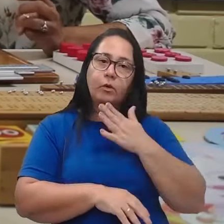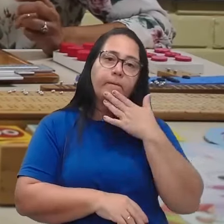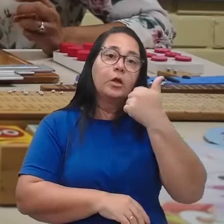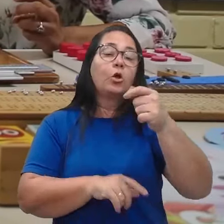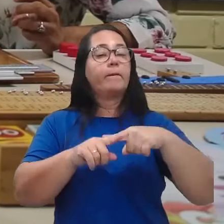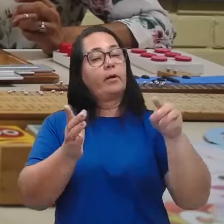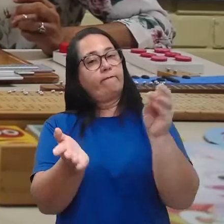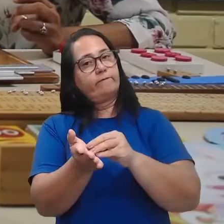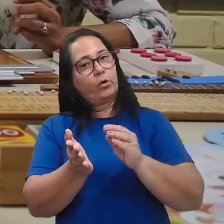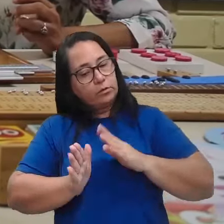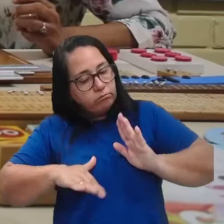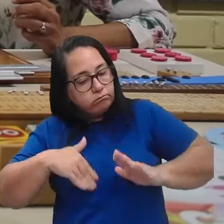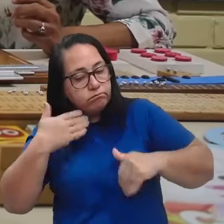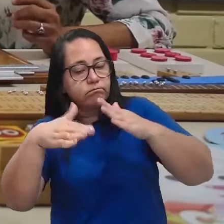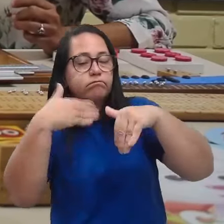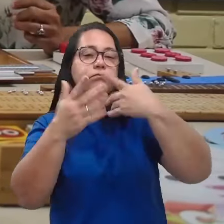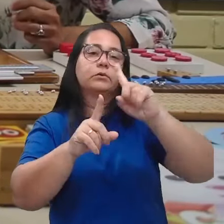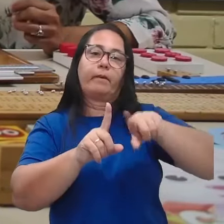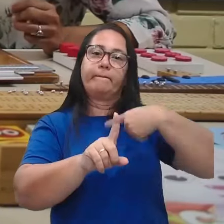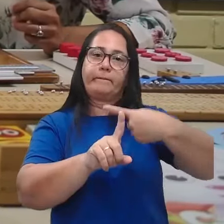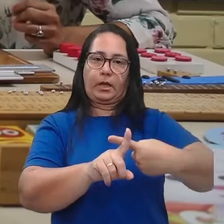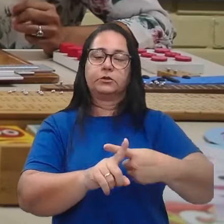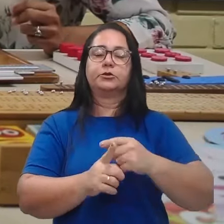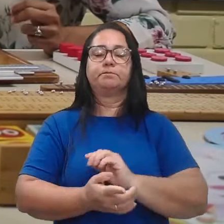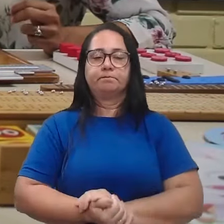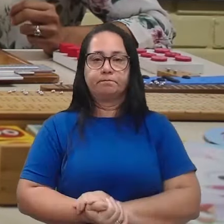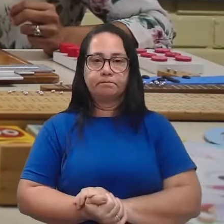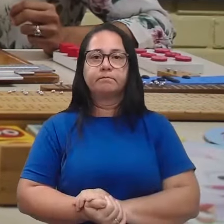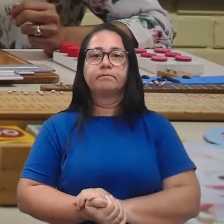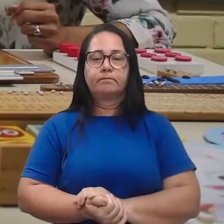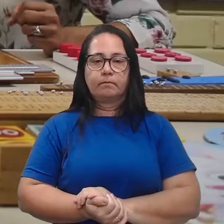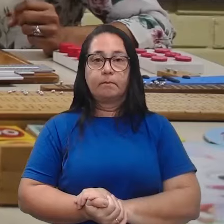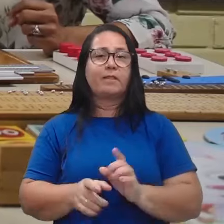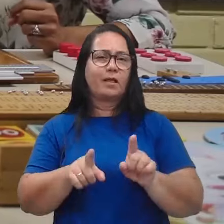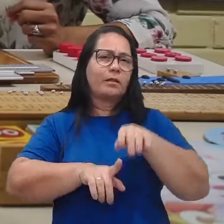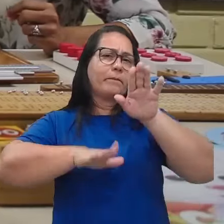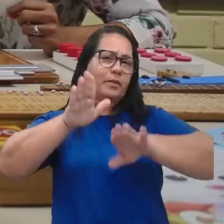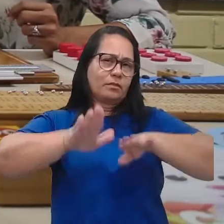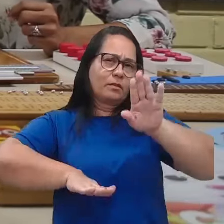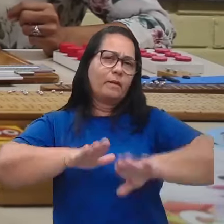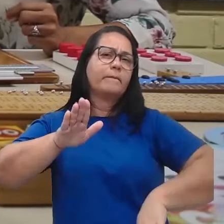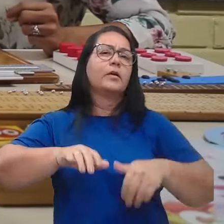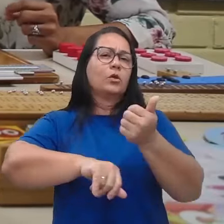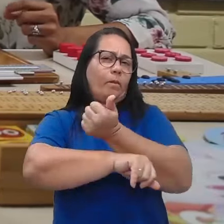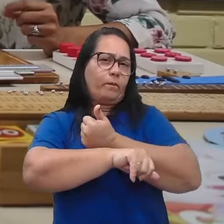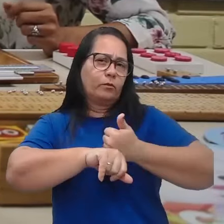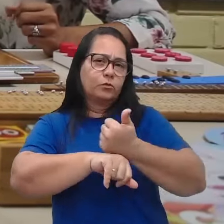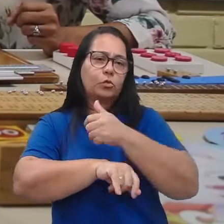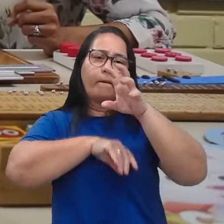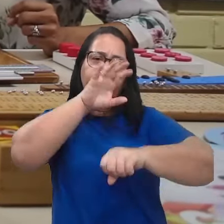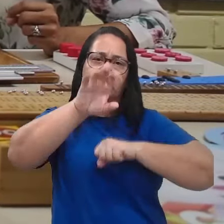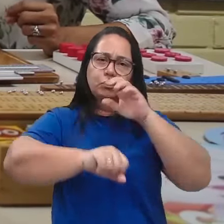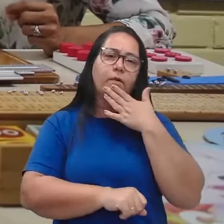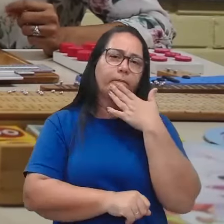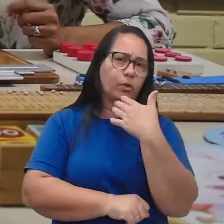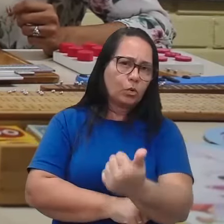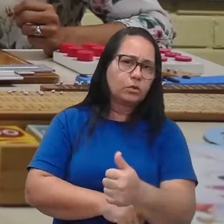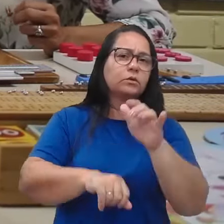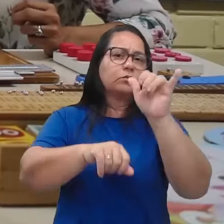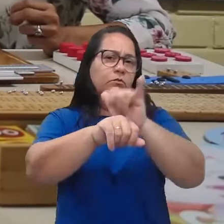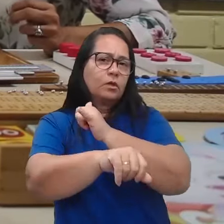melhorar cada vez mais. Entendi, professora. E pelo que eu percebo, vai muito do profissional também, de buscar essa melhoria, não é verdade? Assim, buscar